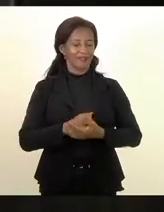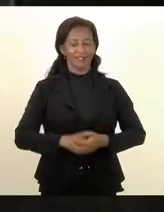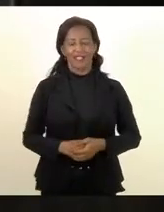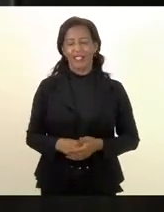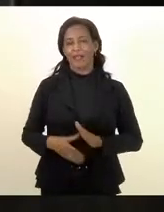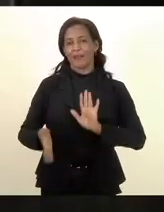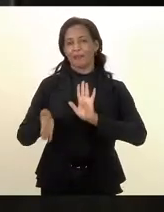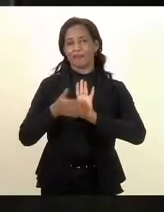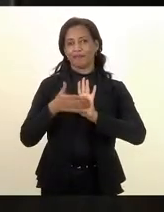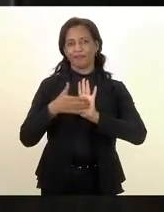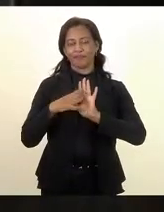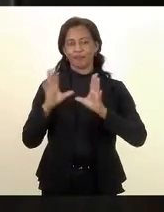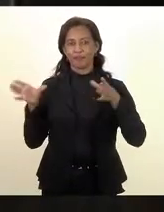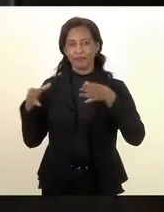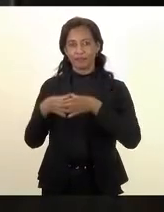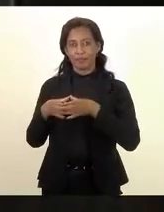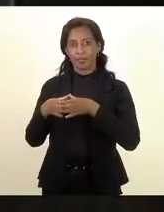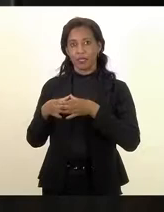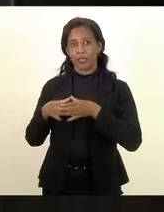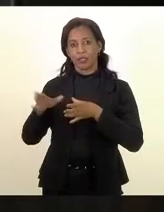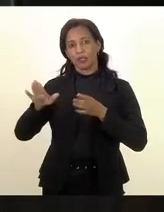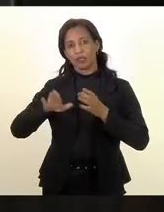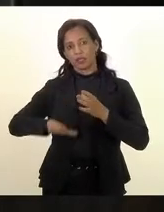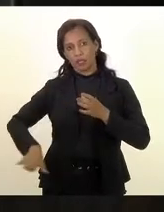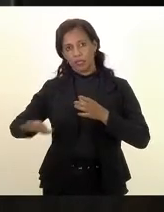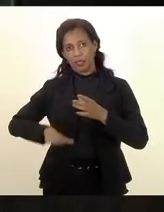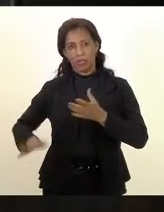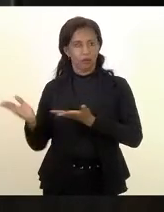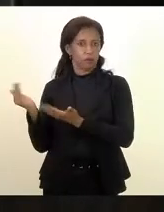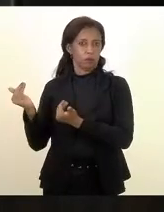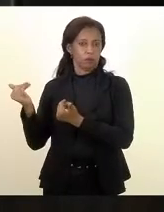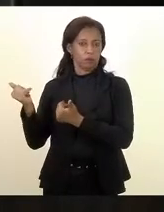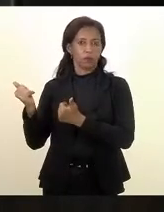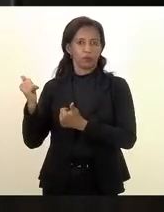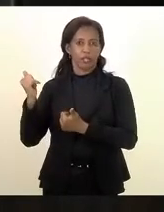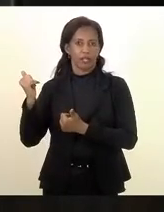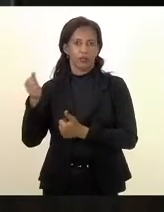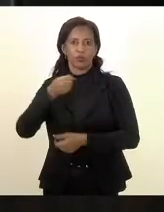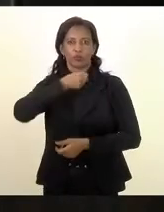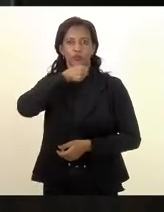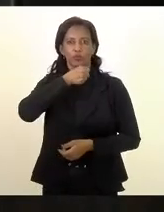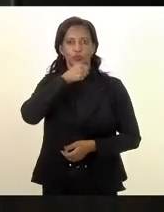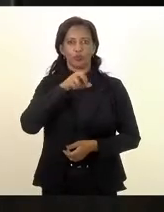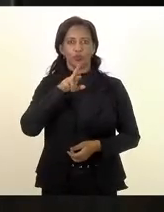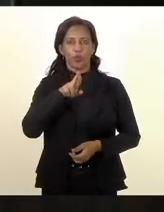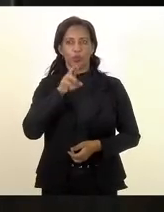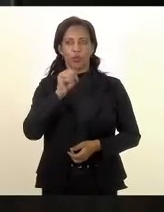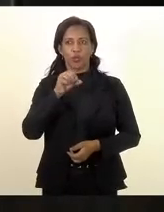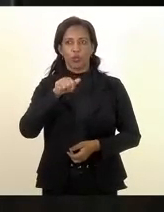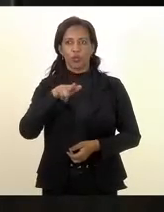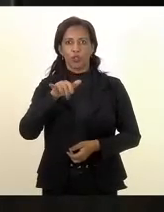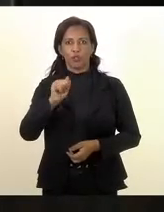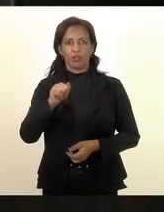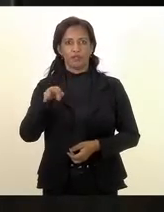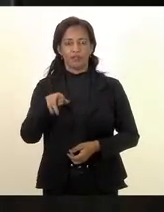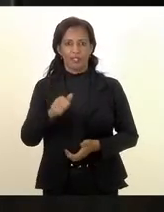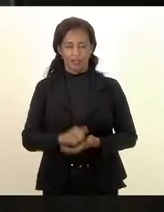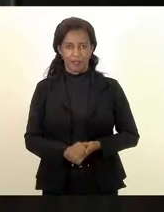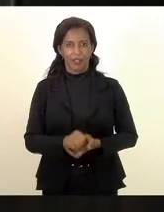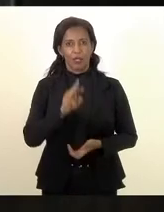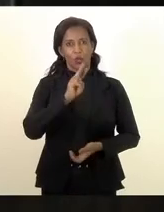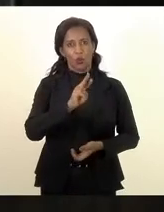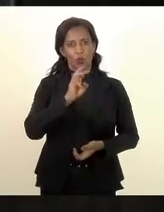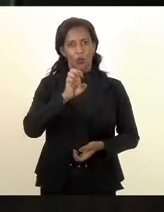emitir parecer pela comissão de assuntos da criança do adolescente e do idoso deputada Rosane Félix deputado Wellington